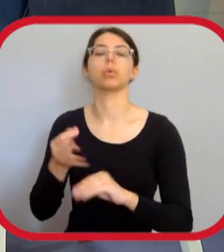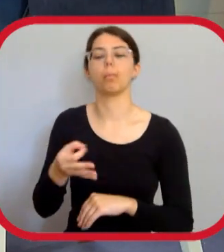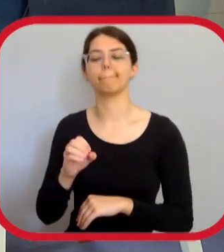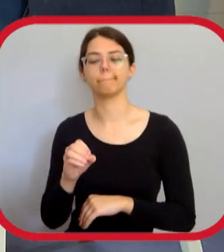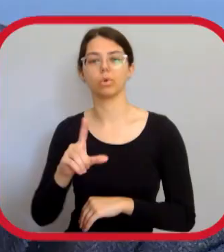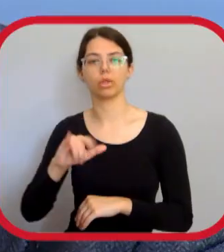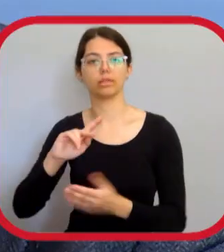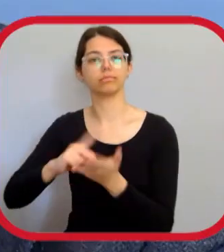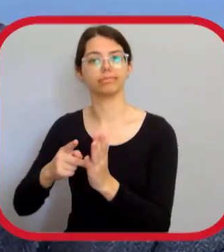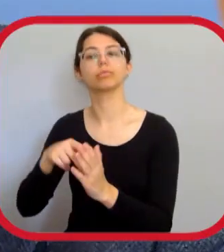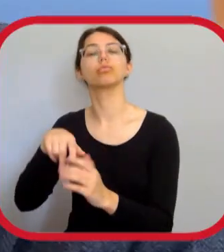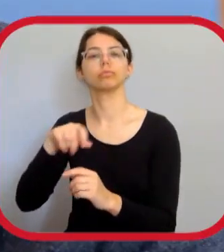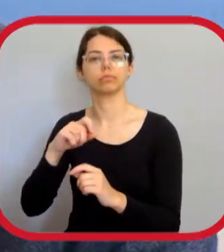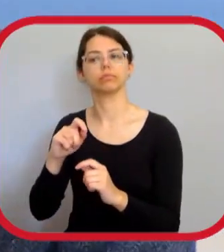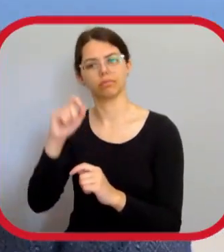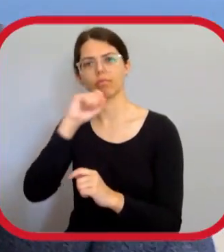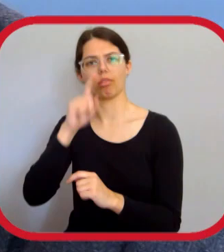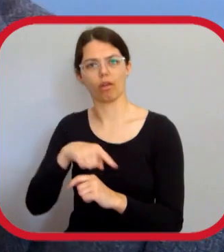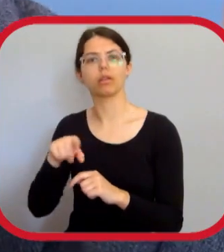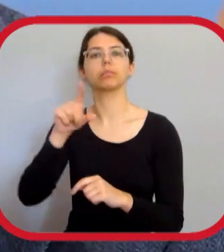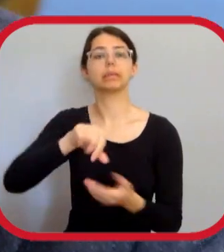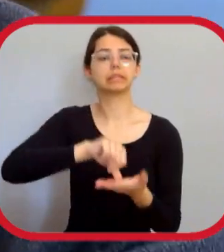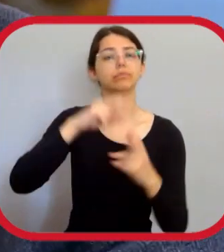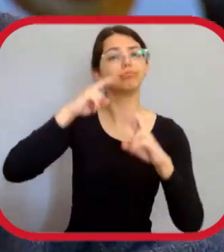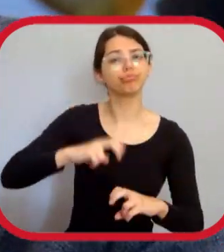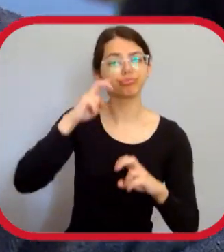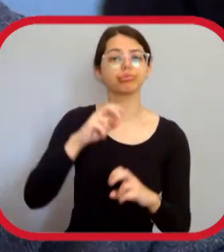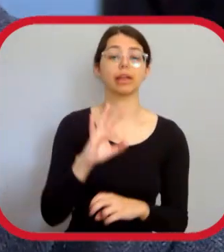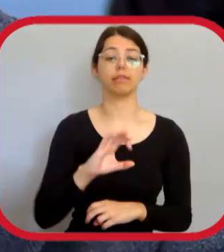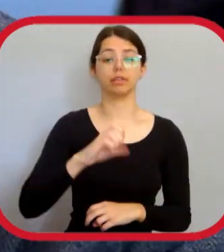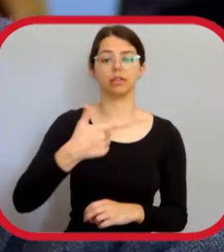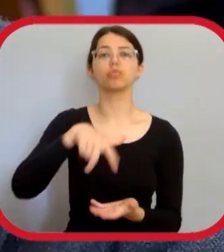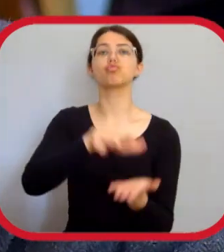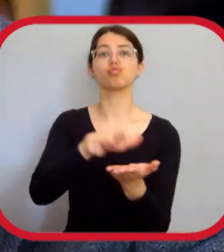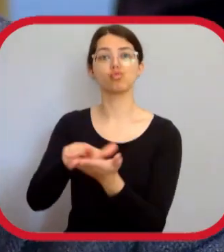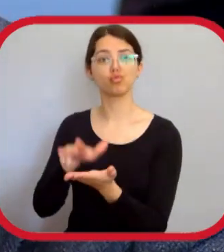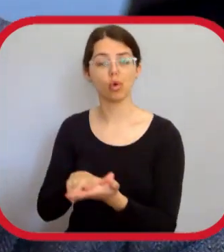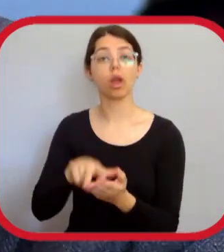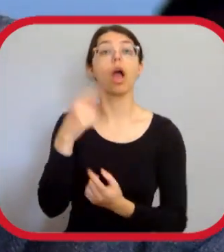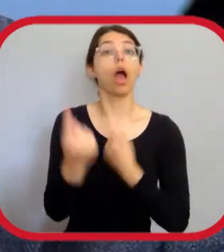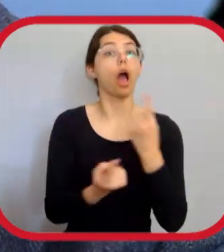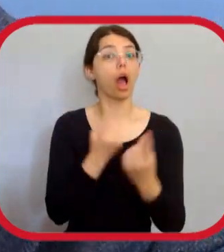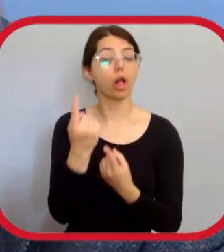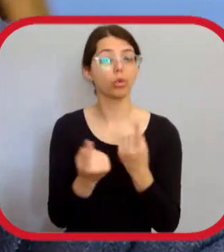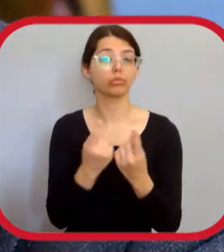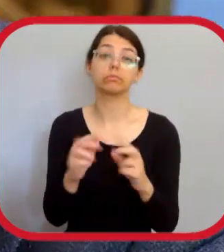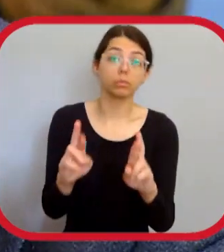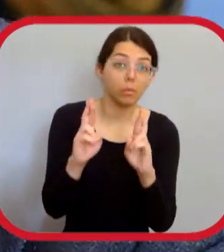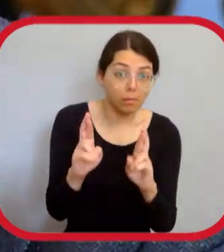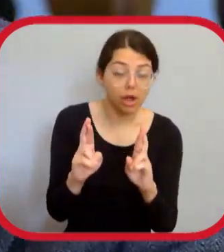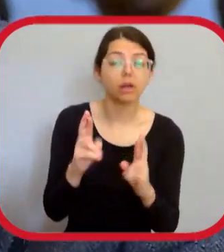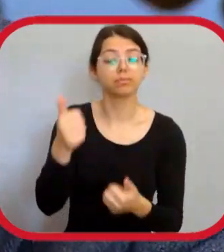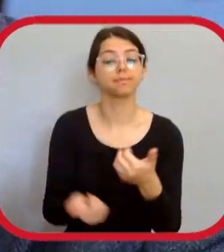atribuição dos doutoramentos pelos politécnicos. Veja-se a quantidade também de centros de investigação já acreditados pela FCT e alguns a serem